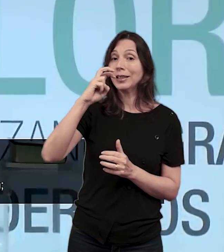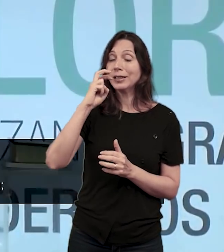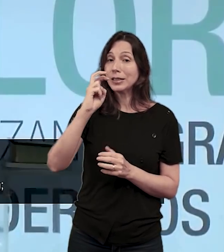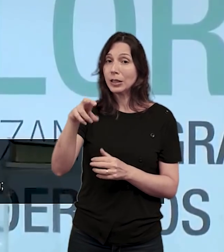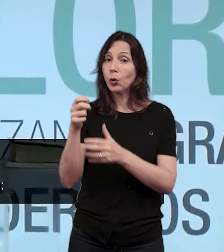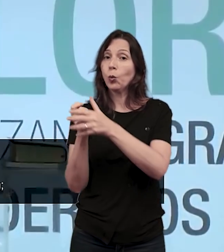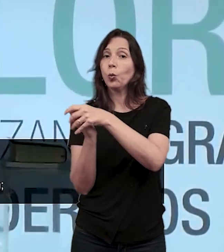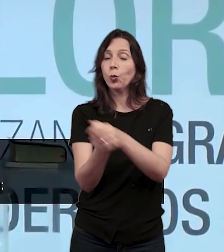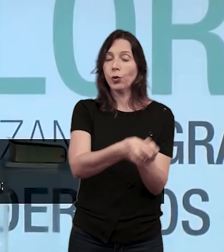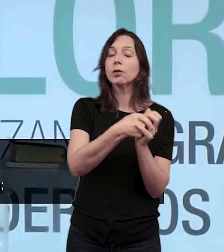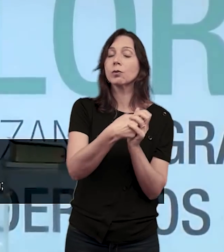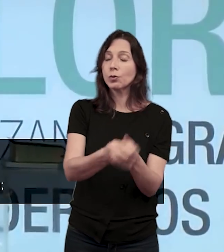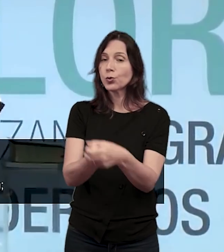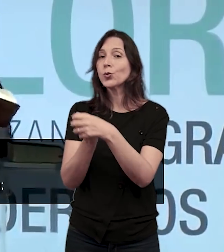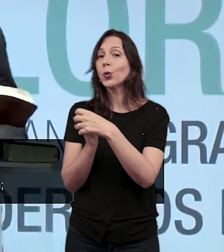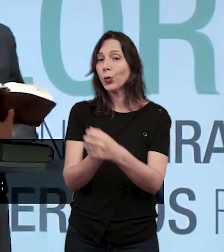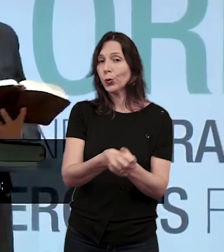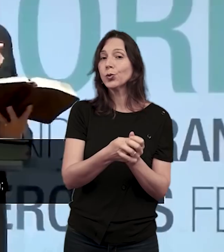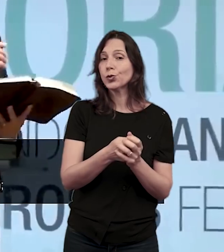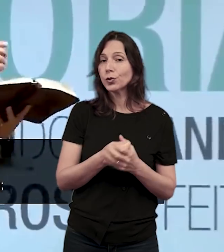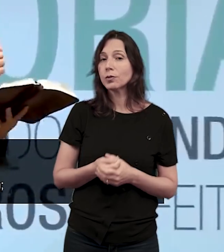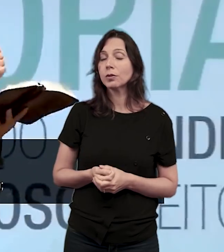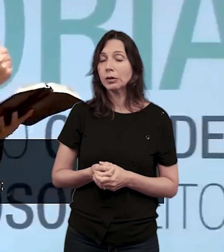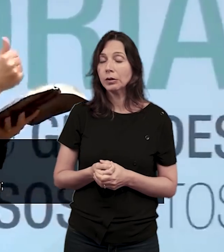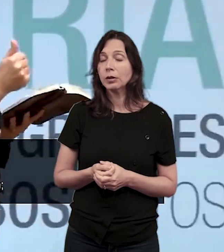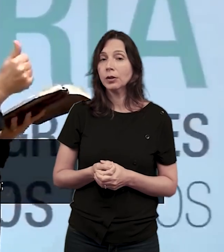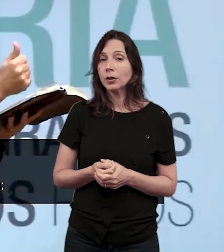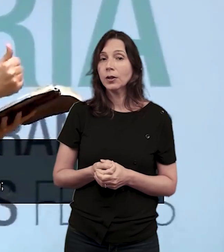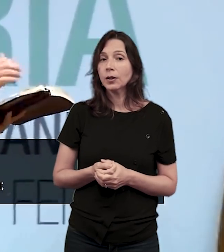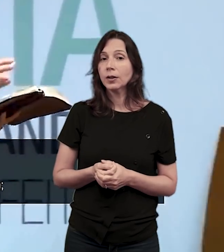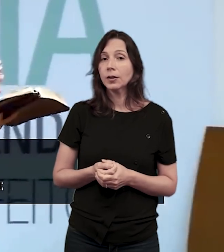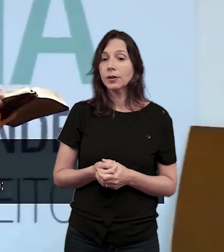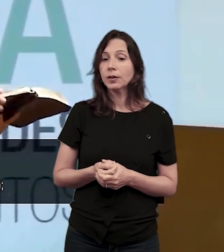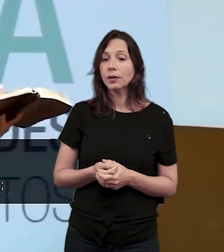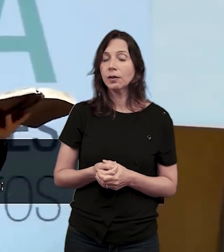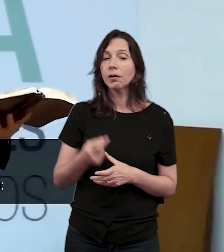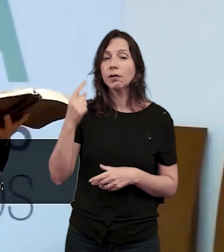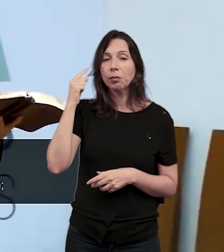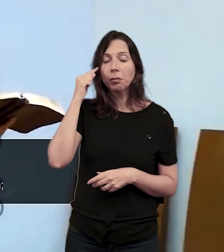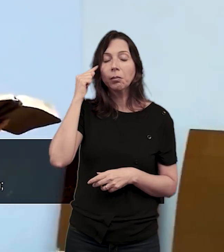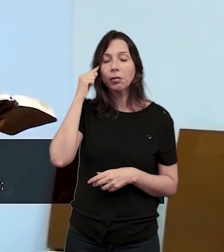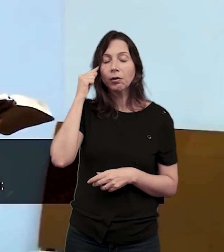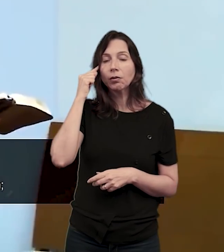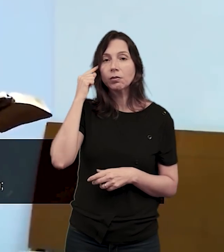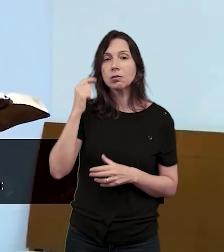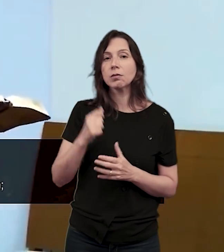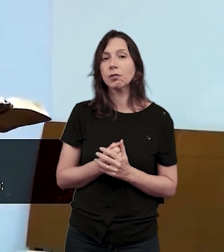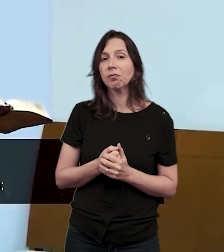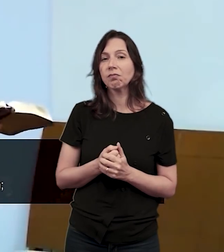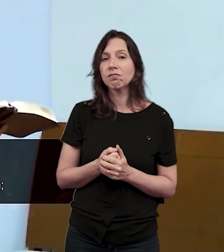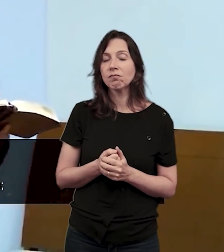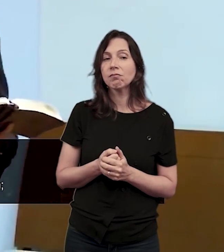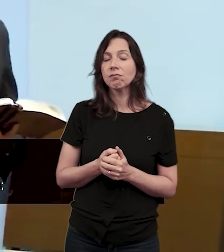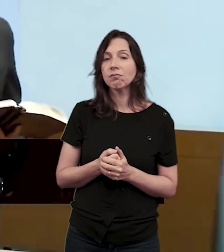195 açoites. Se esse cara passou 195, não era açoitinho assim, mole não.